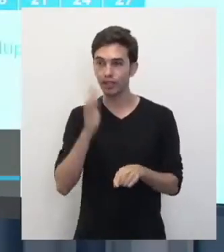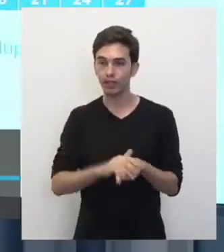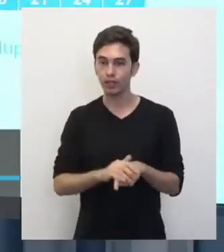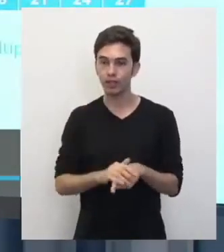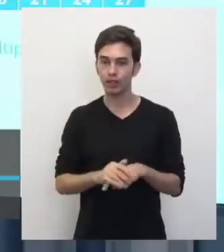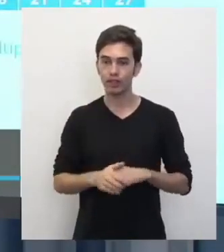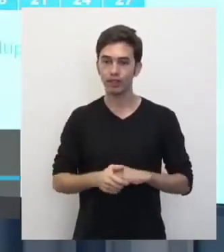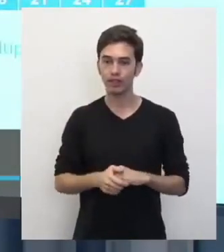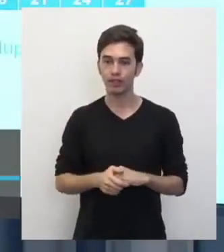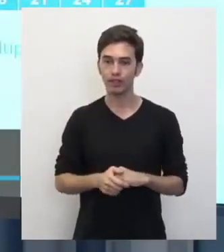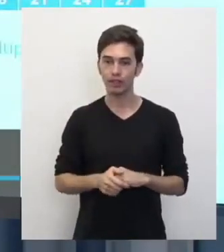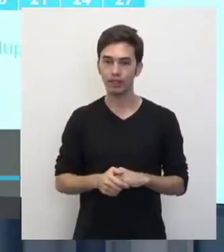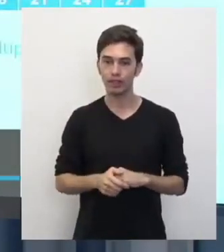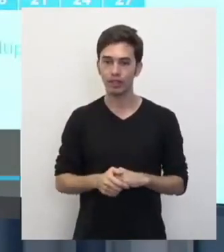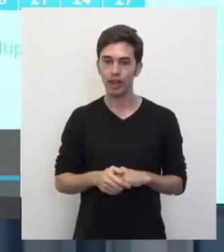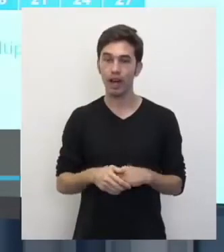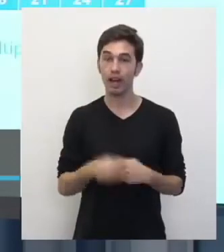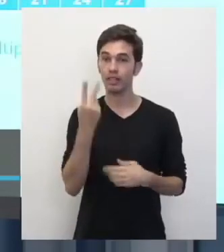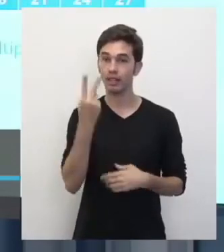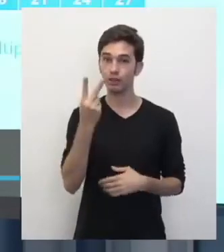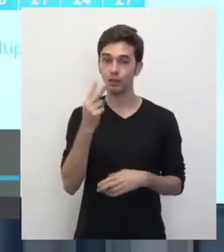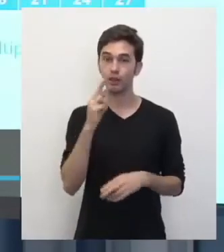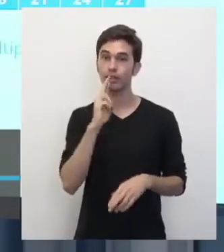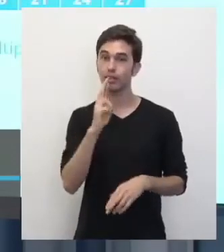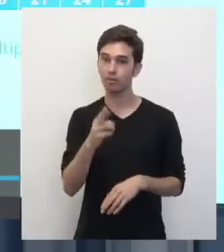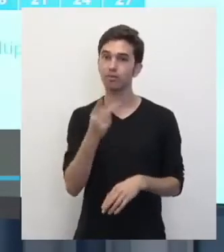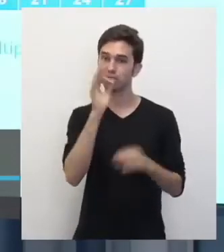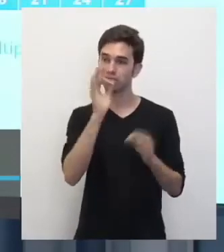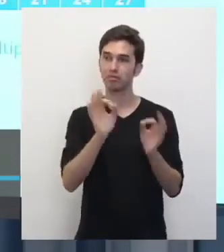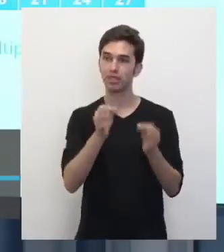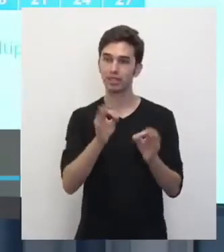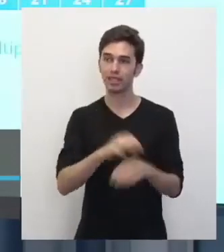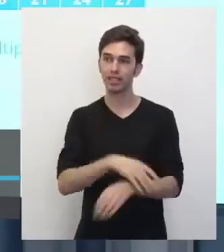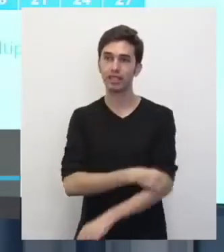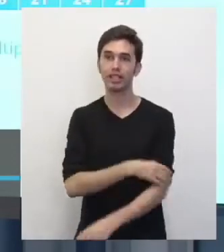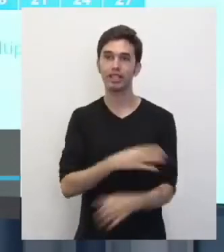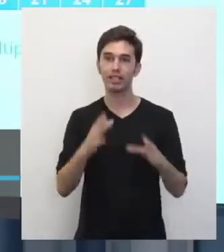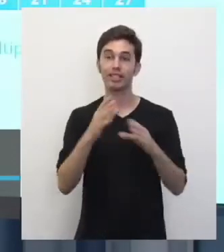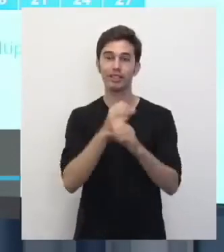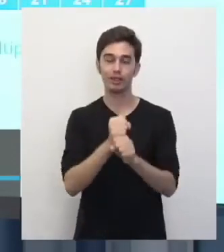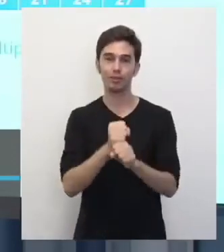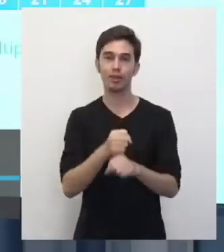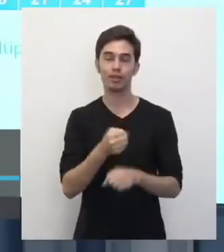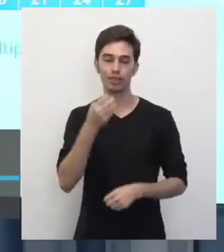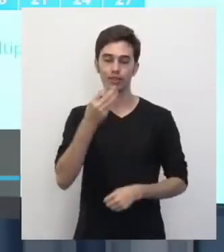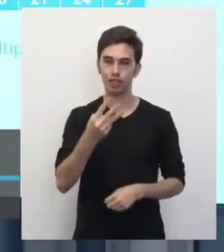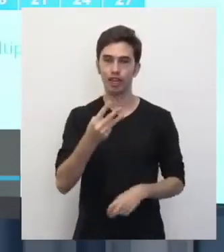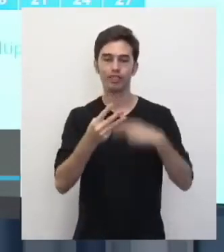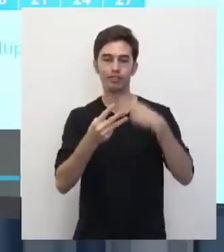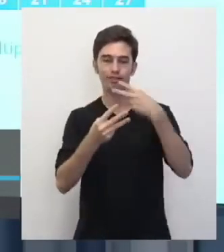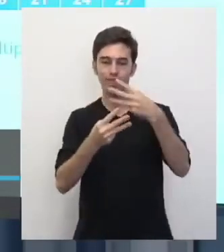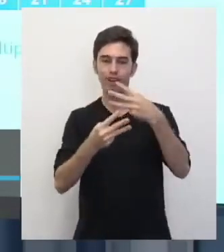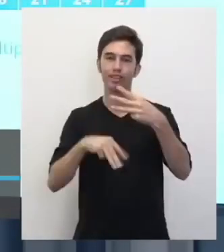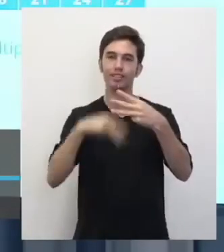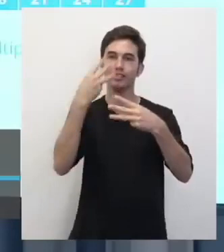como comentário, as duas respostas estão corretas. Está somando de 3 em 3, né? Então é uma ideia aí, né? Então eu